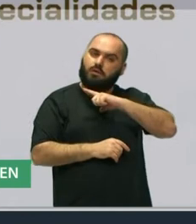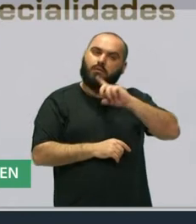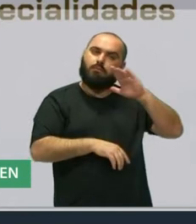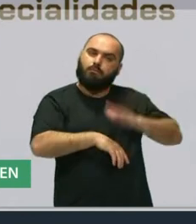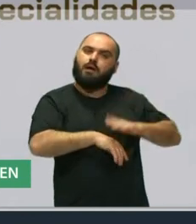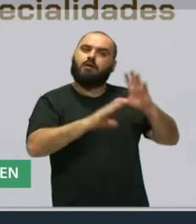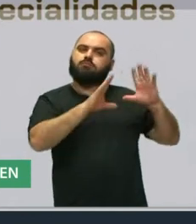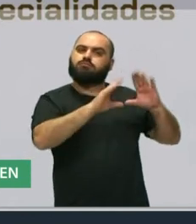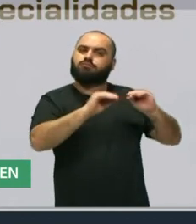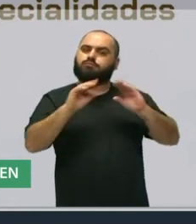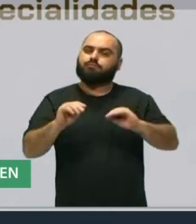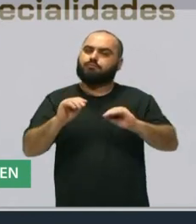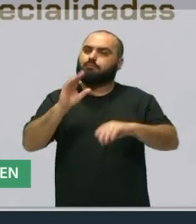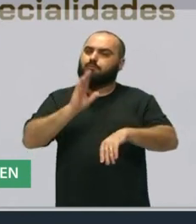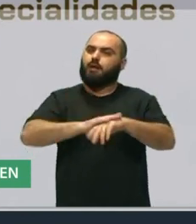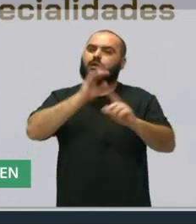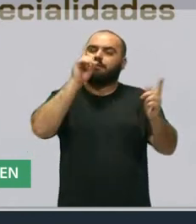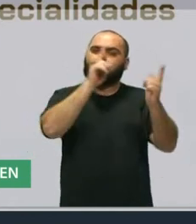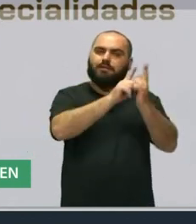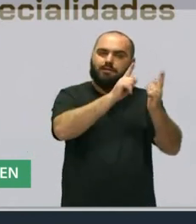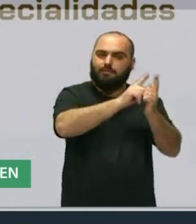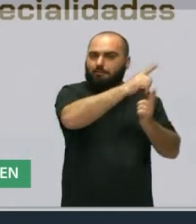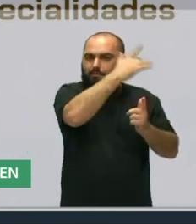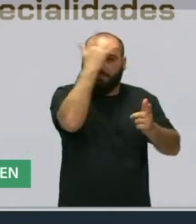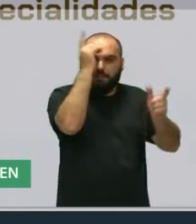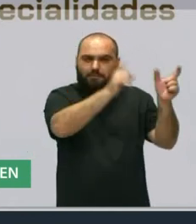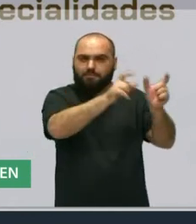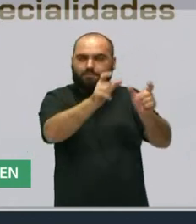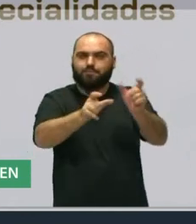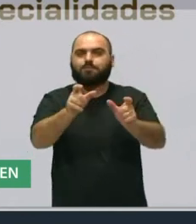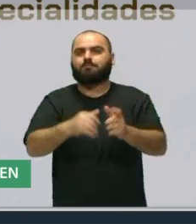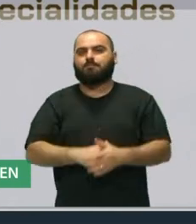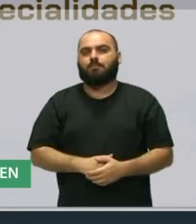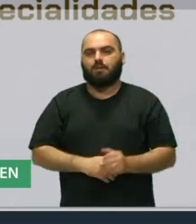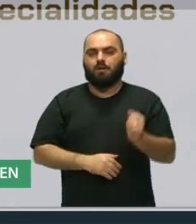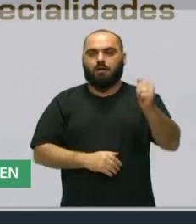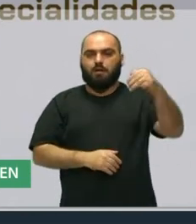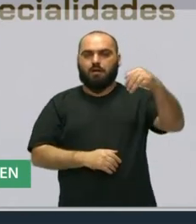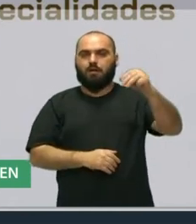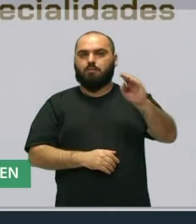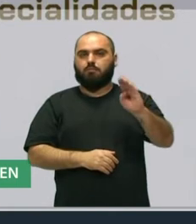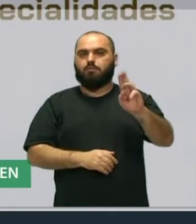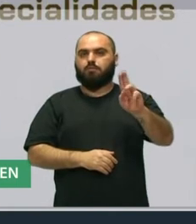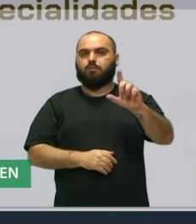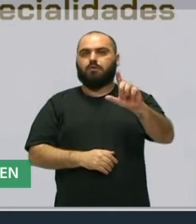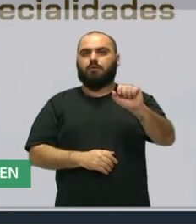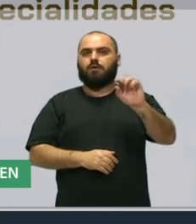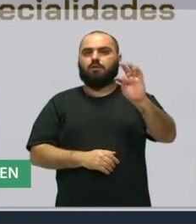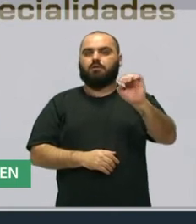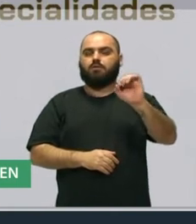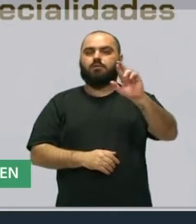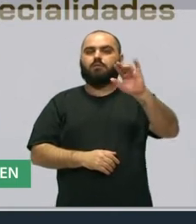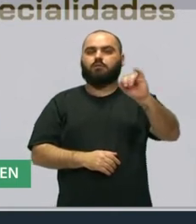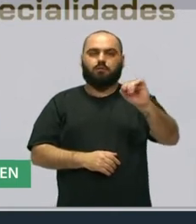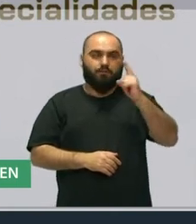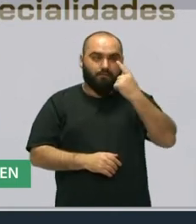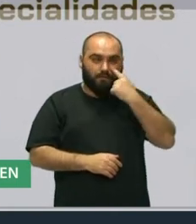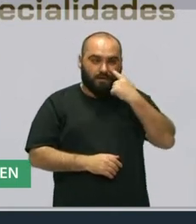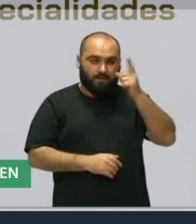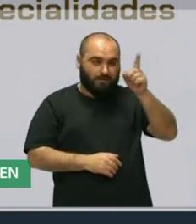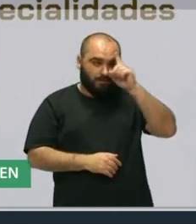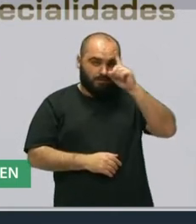mais consultórios para o atendimento desse paciente. O nosso ambulatório, quem chega hoje no Marieta, vê que o nosso ambulatório todos os dias